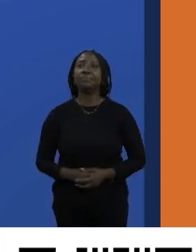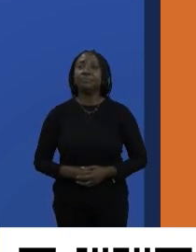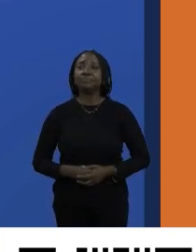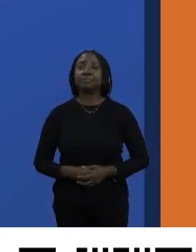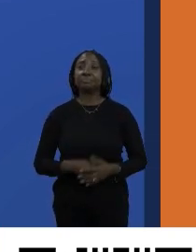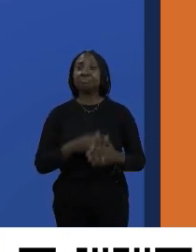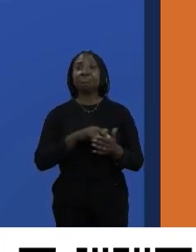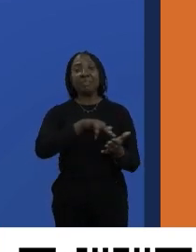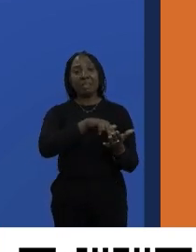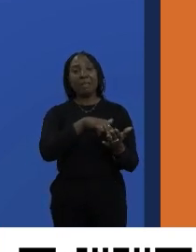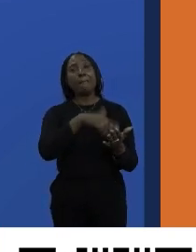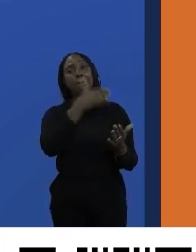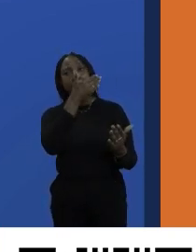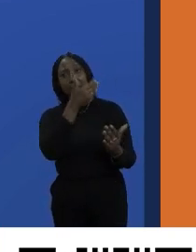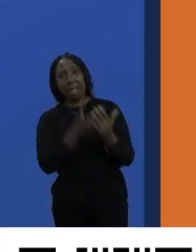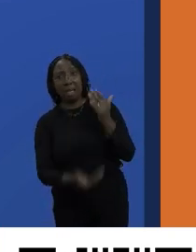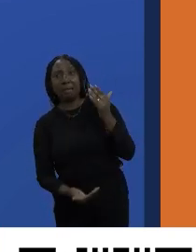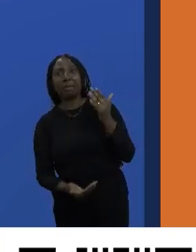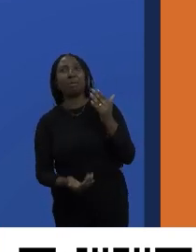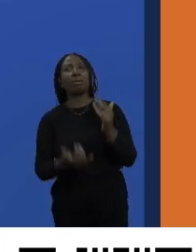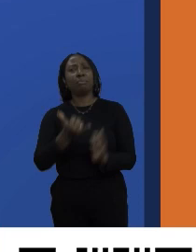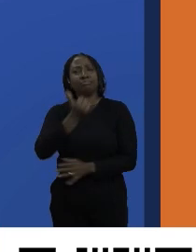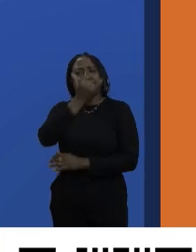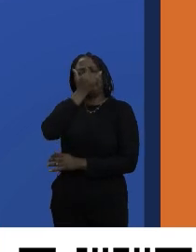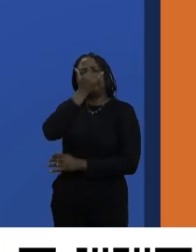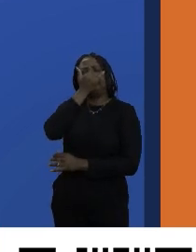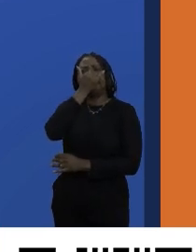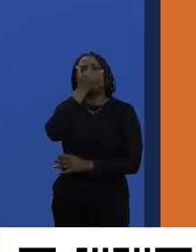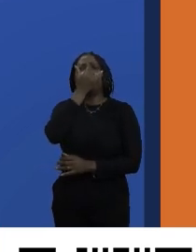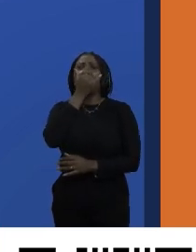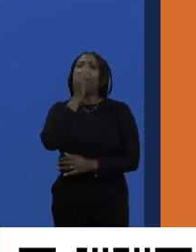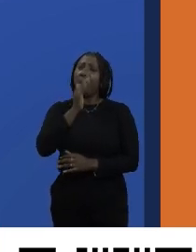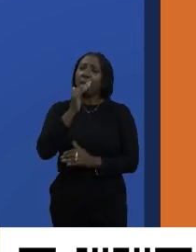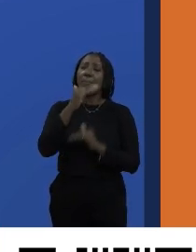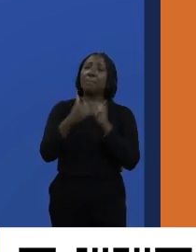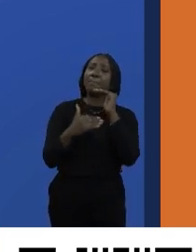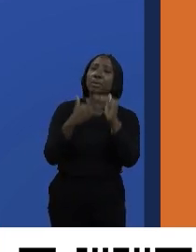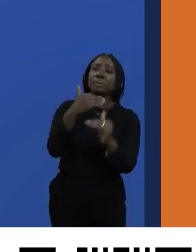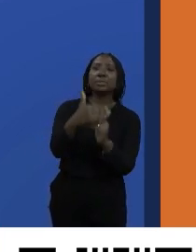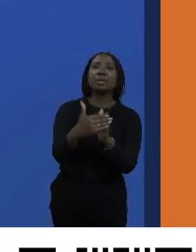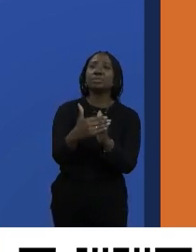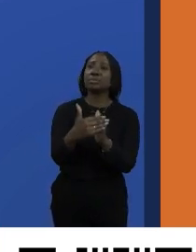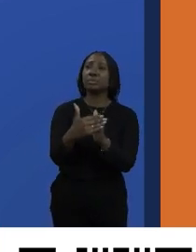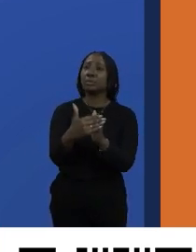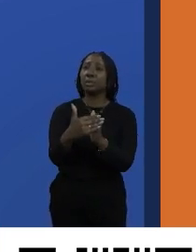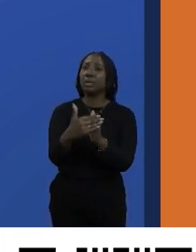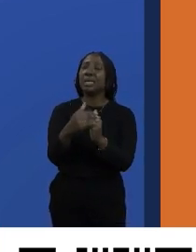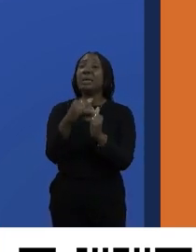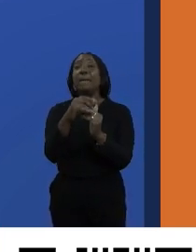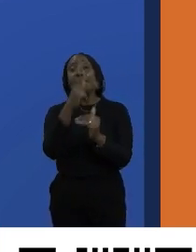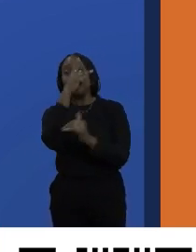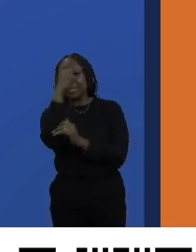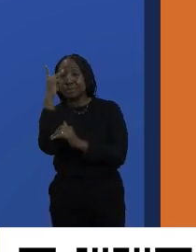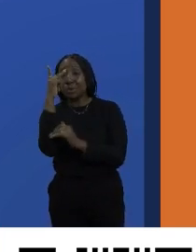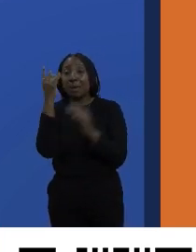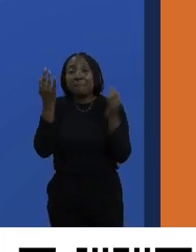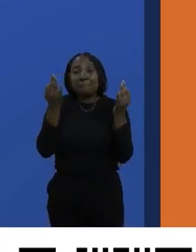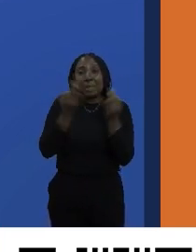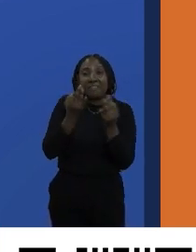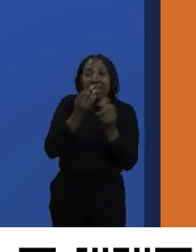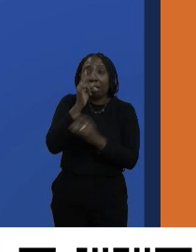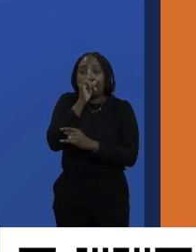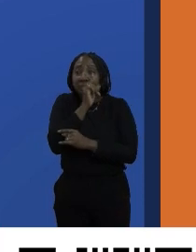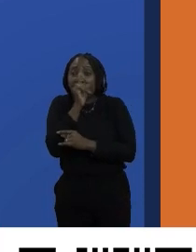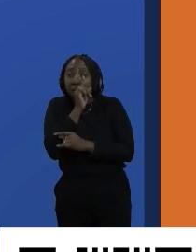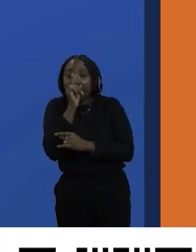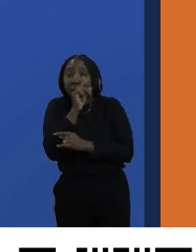cair, perder, faz parte do processo. Né? É um processo de aprendizado, é sempre assim. Quem não errou, quem não cai, é porque